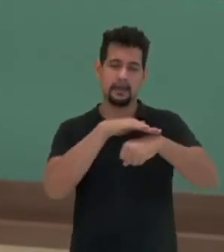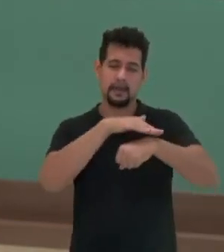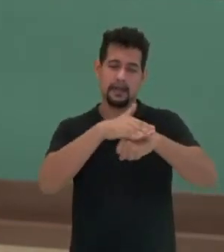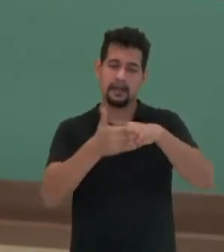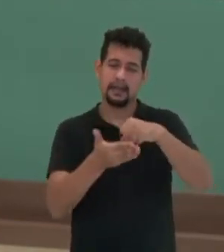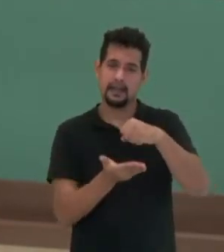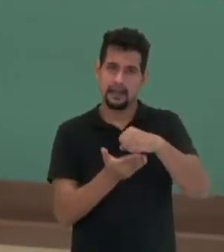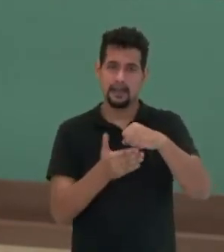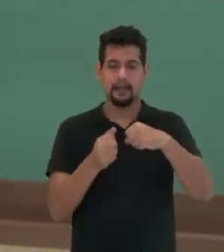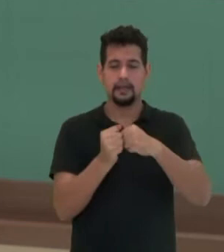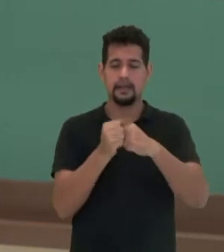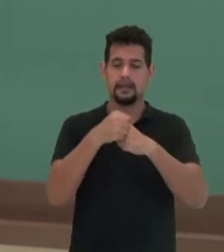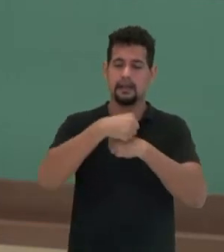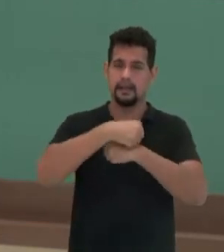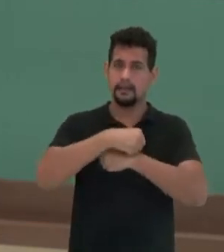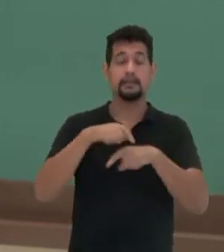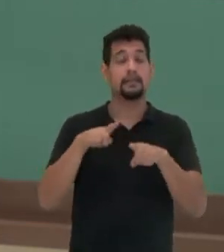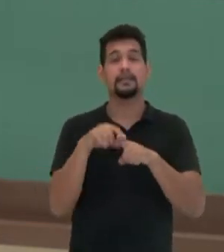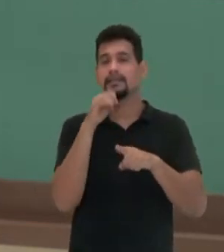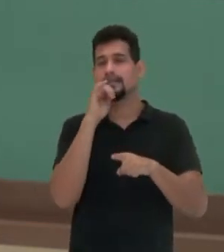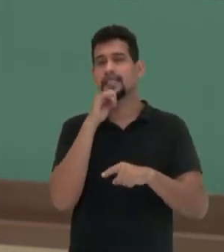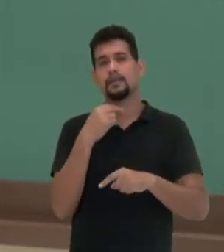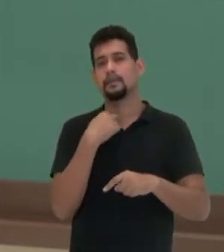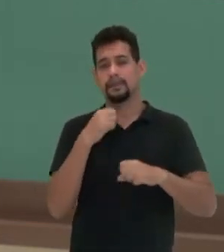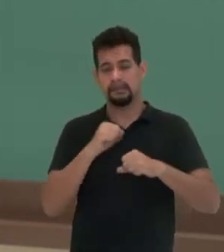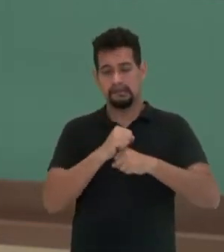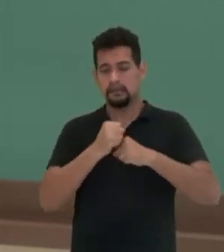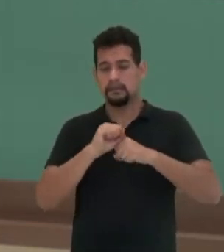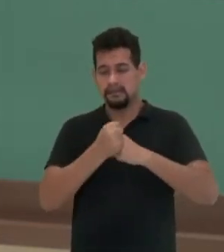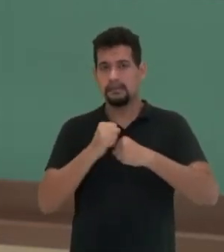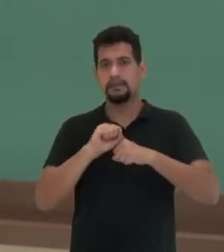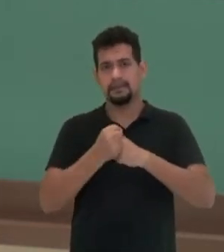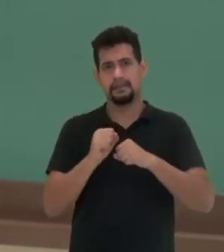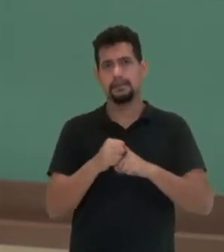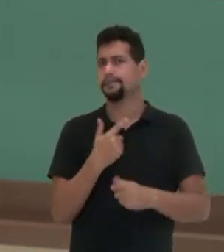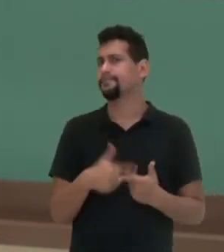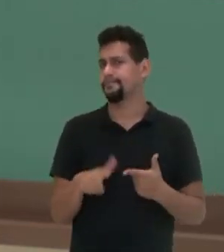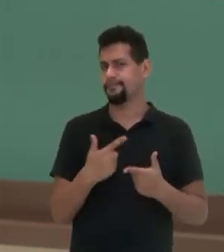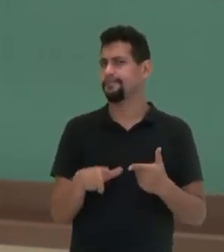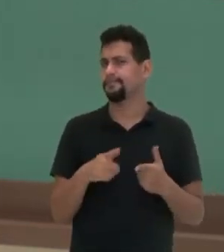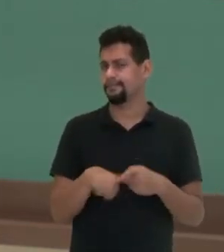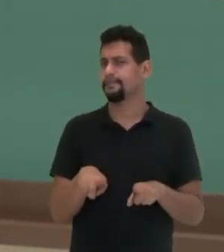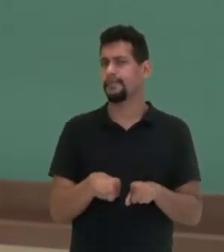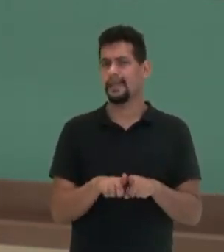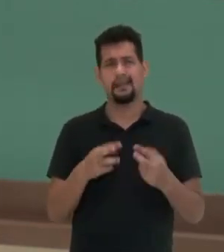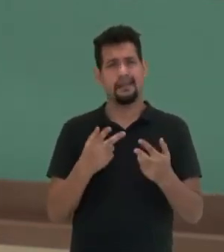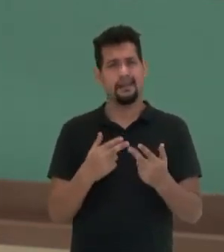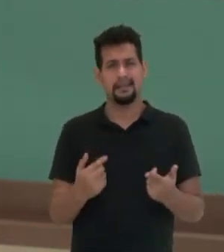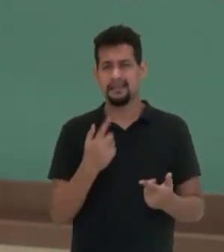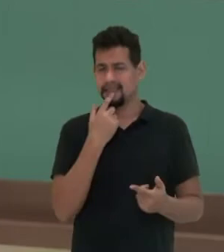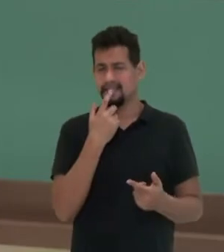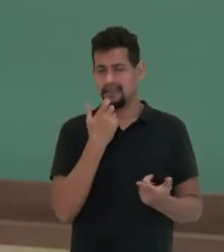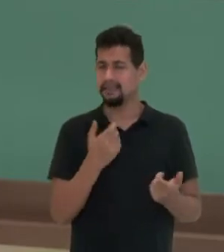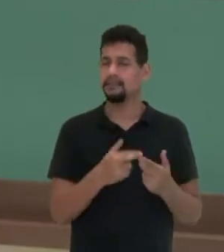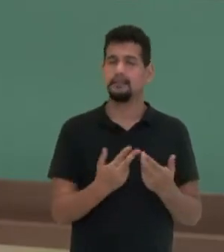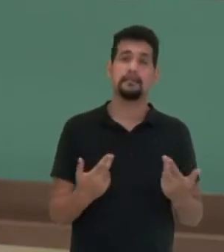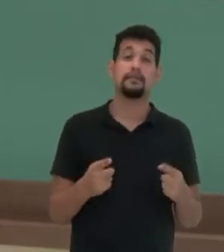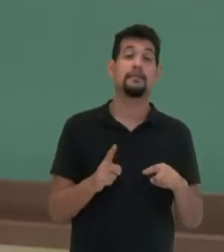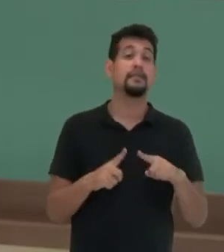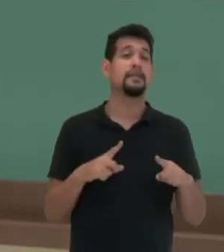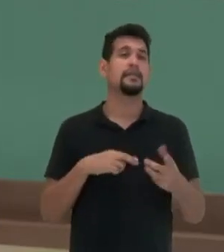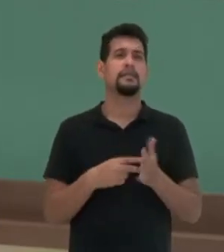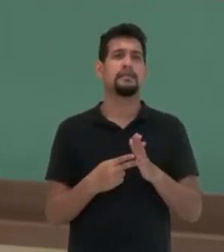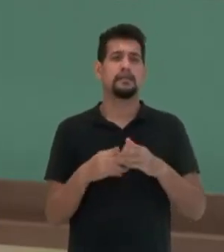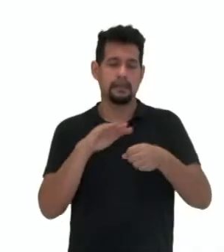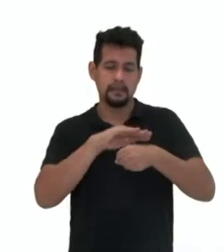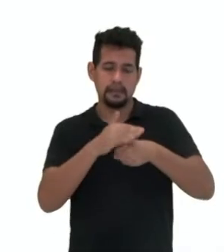não machucar, por exemplo, se um tecido ficasse encostando no outro, podia ocorrer pequenas lesões. Então, ele serve